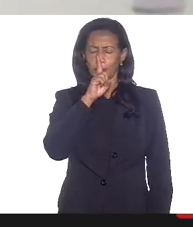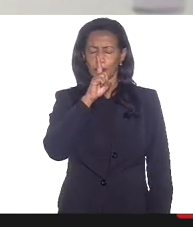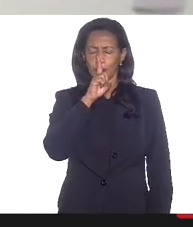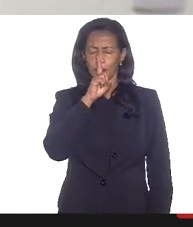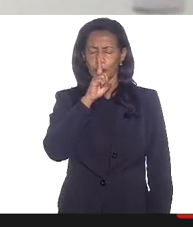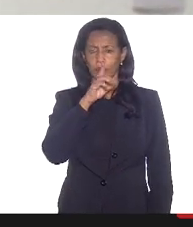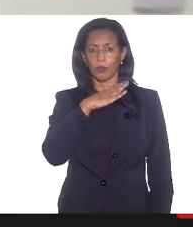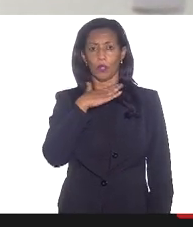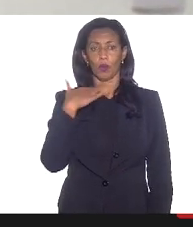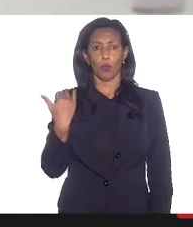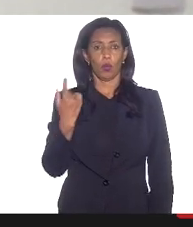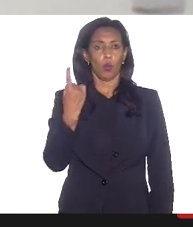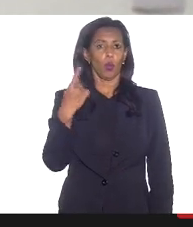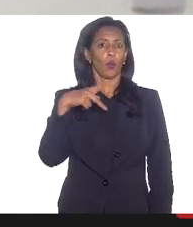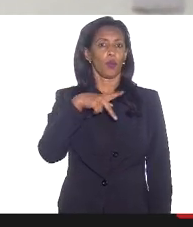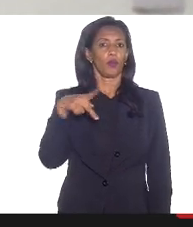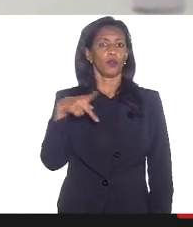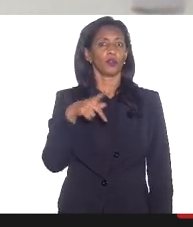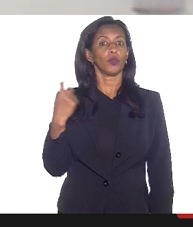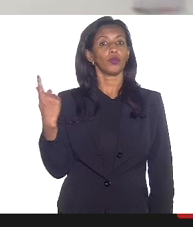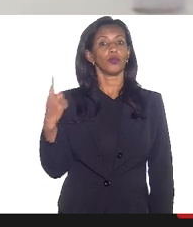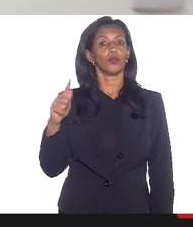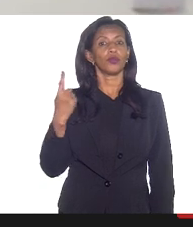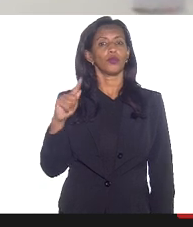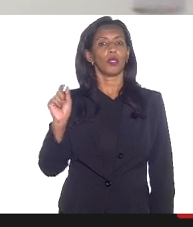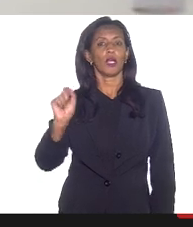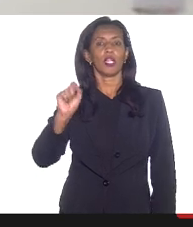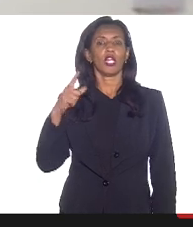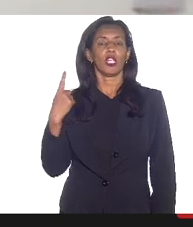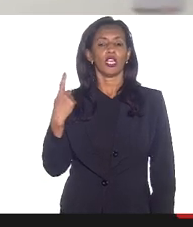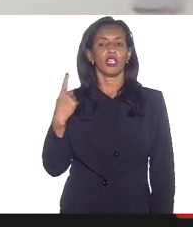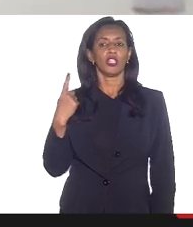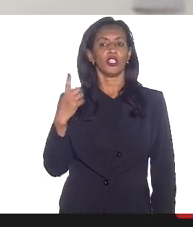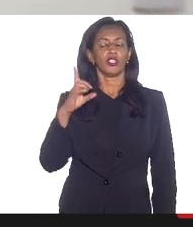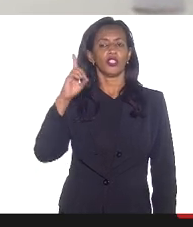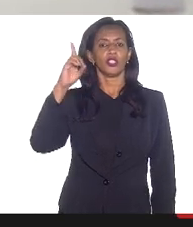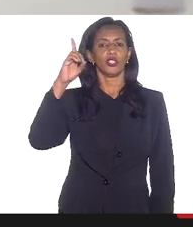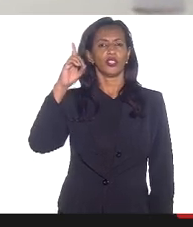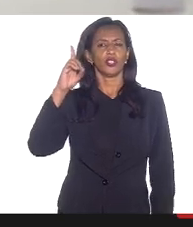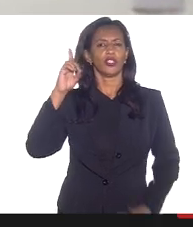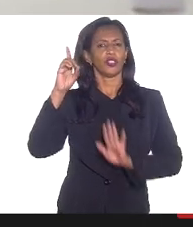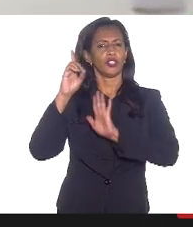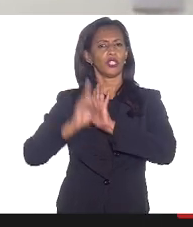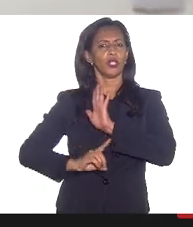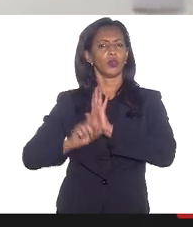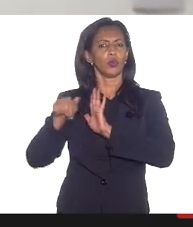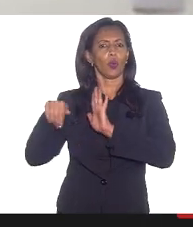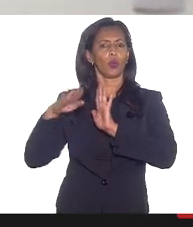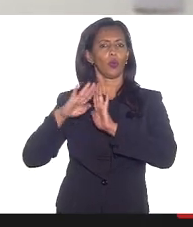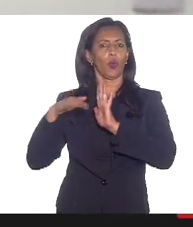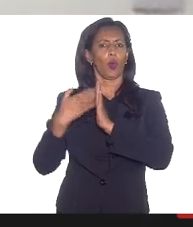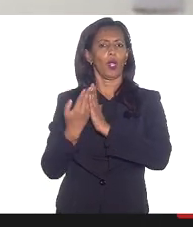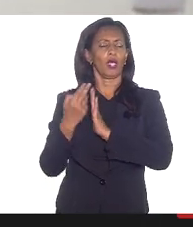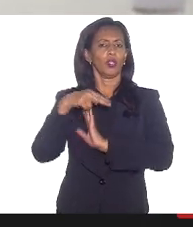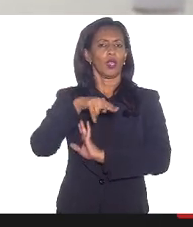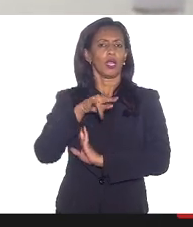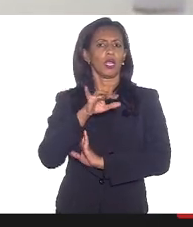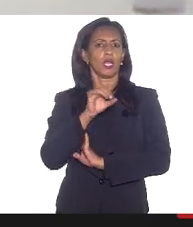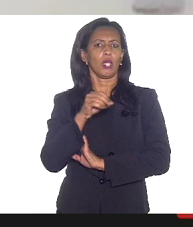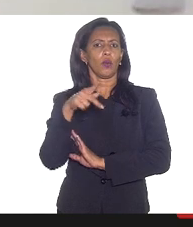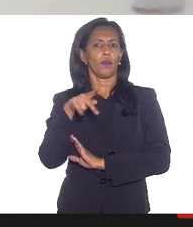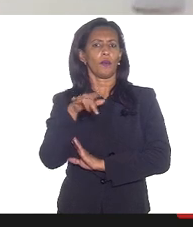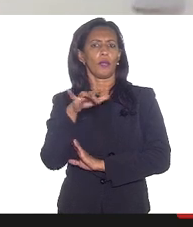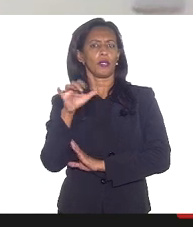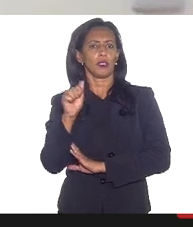aqui o falecimento do professor de Geografia, ex-diretor da GB Niterói, ex-diretor do Colégio Estadual Nilo Peçanha,